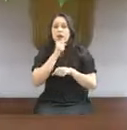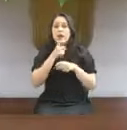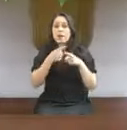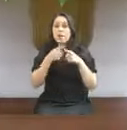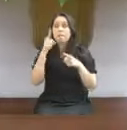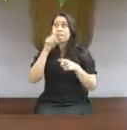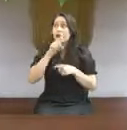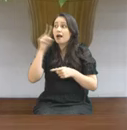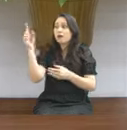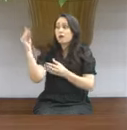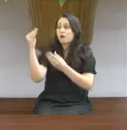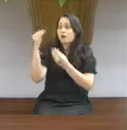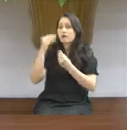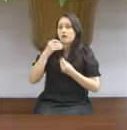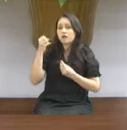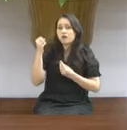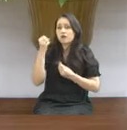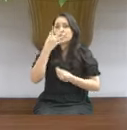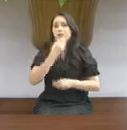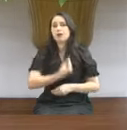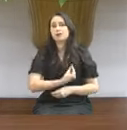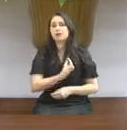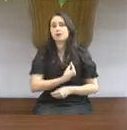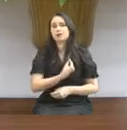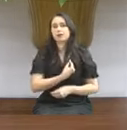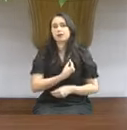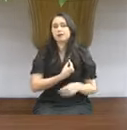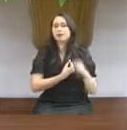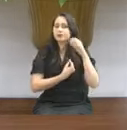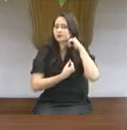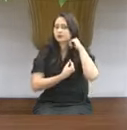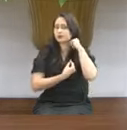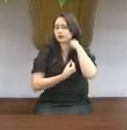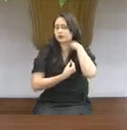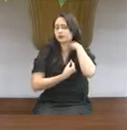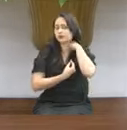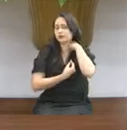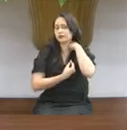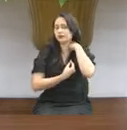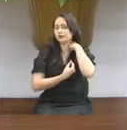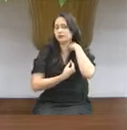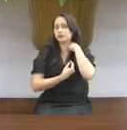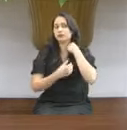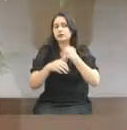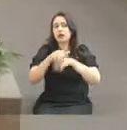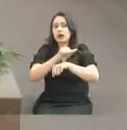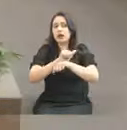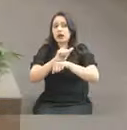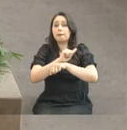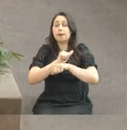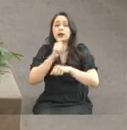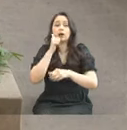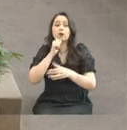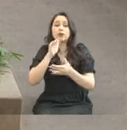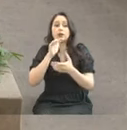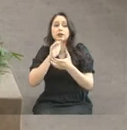vivificou. Pegou os corpos de Abraão e Sara.